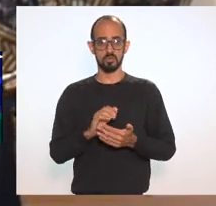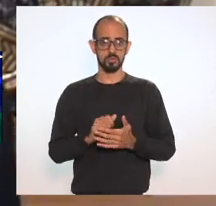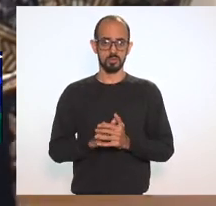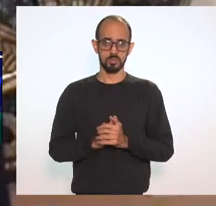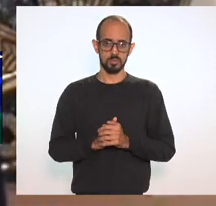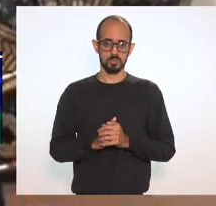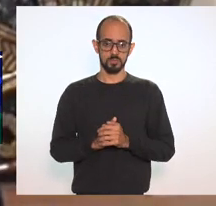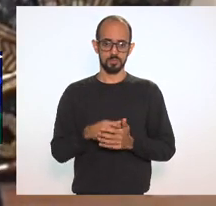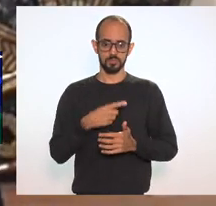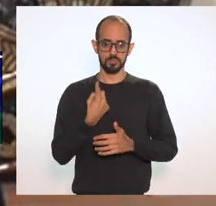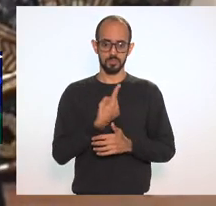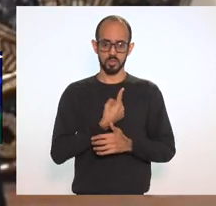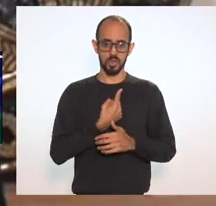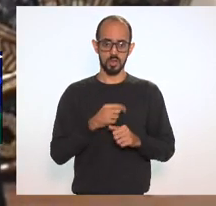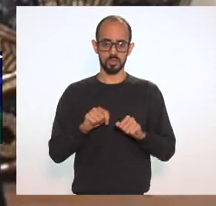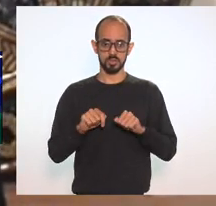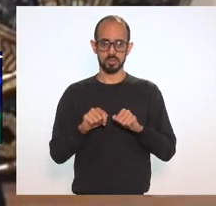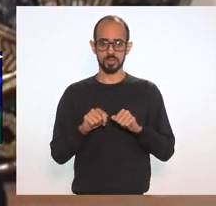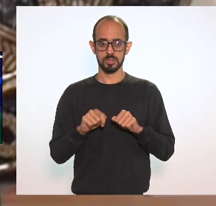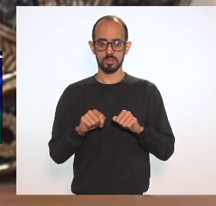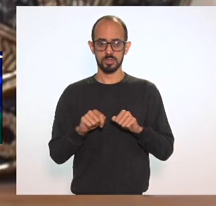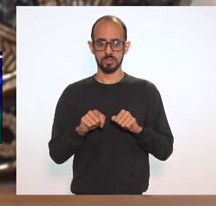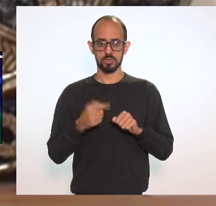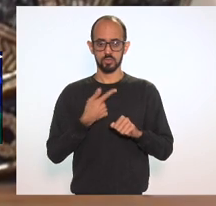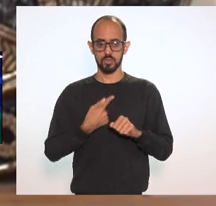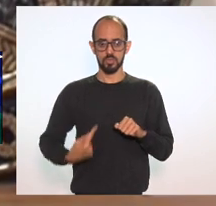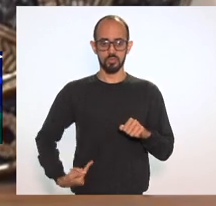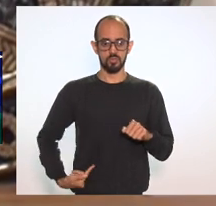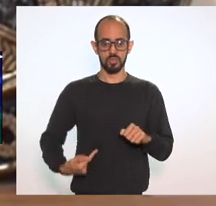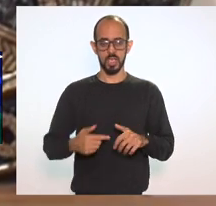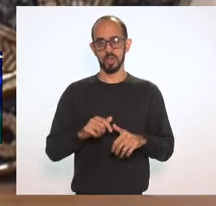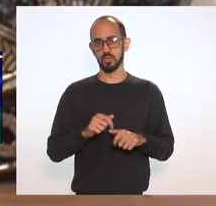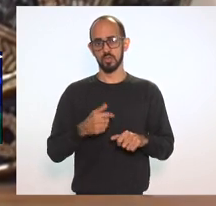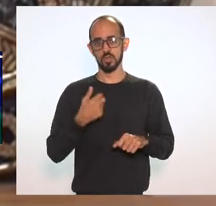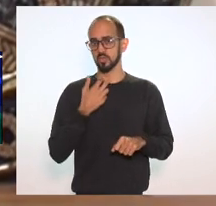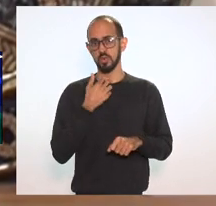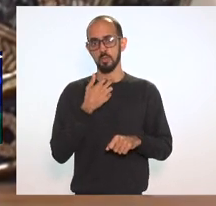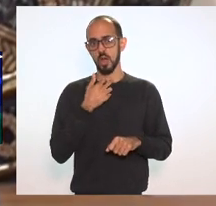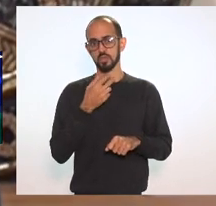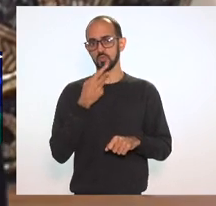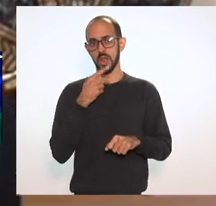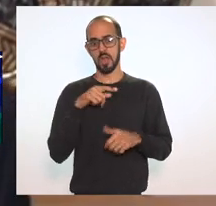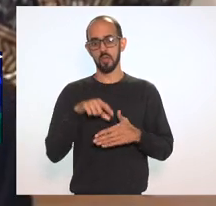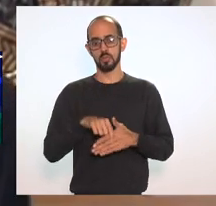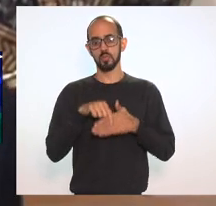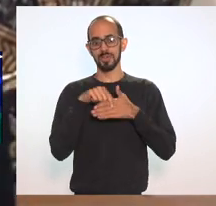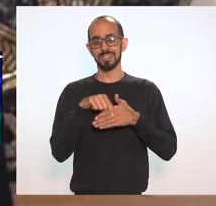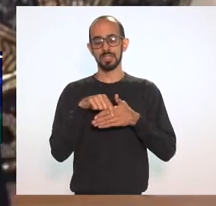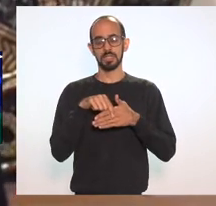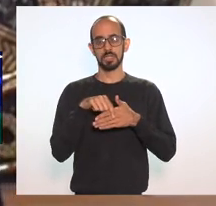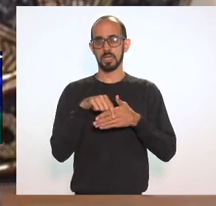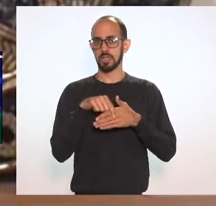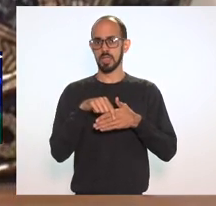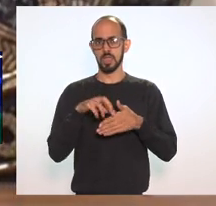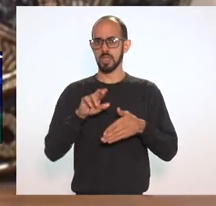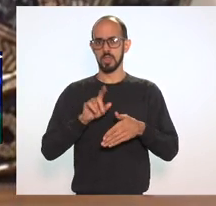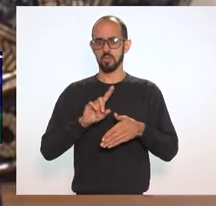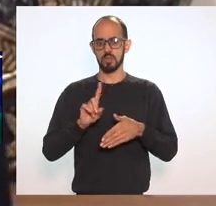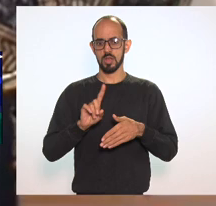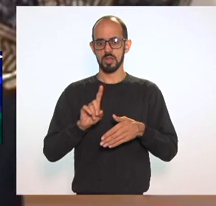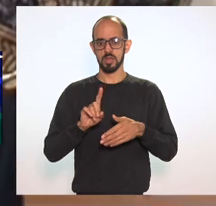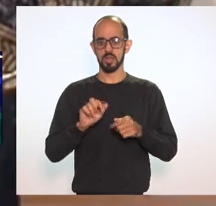E aí chegou a bancada do governo ou não posso falar como como lhe devolver eu posso falar com alguém da